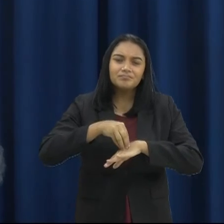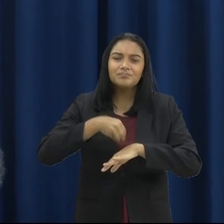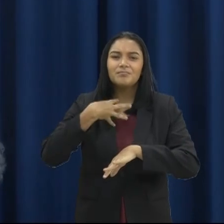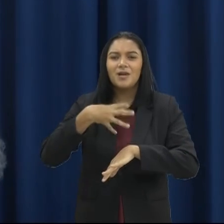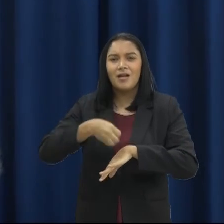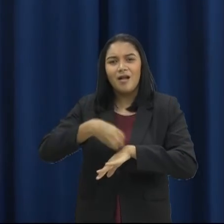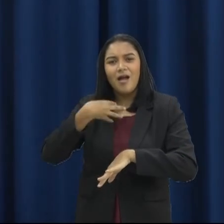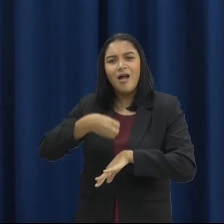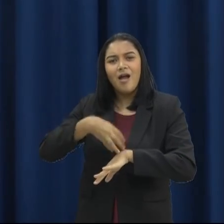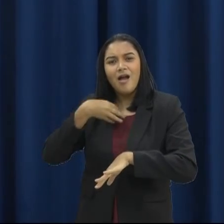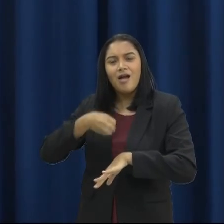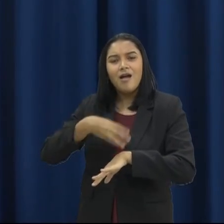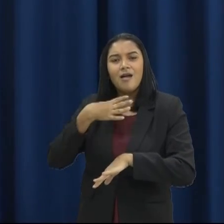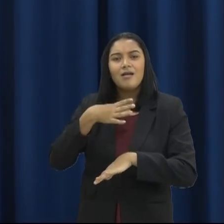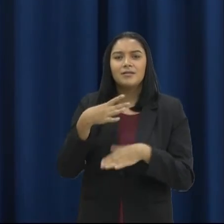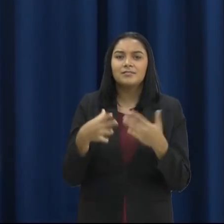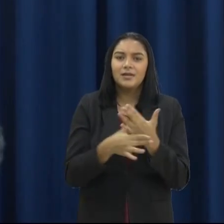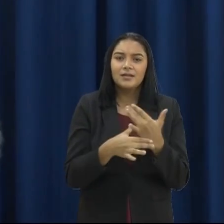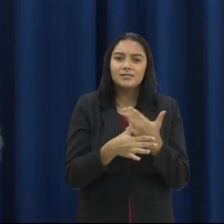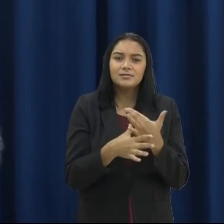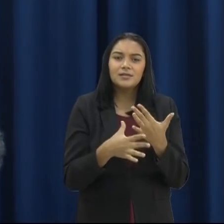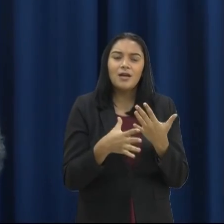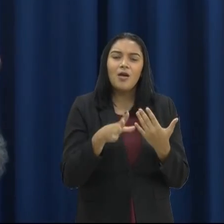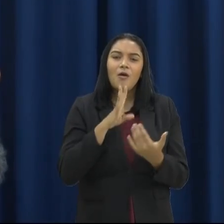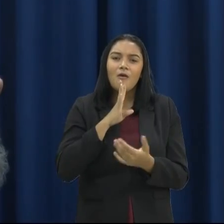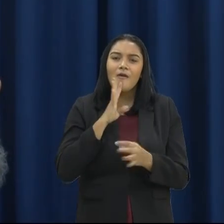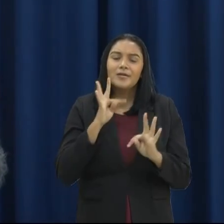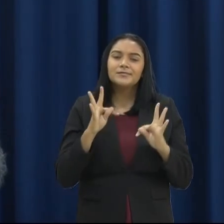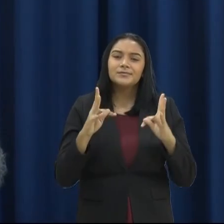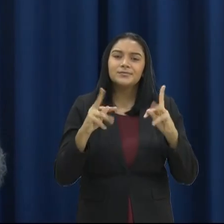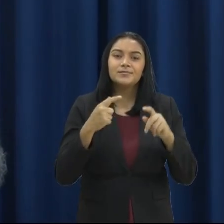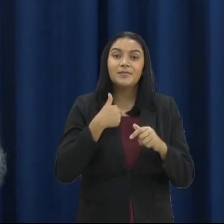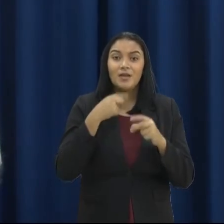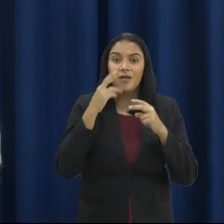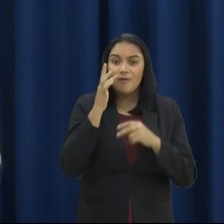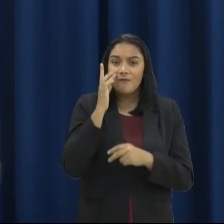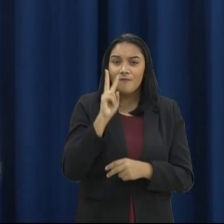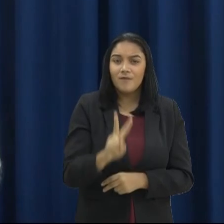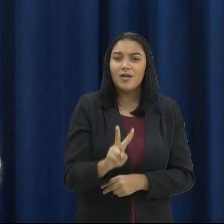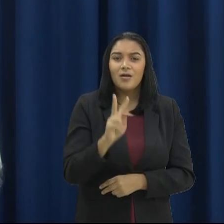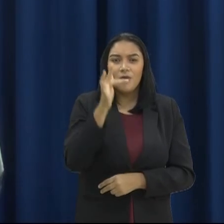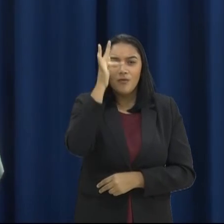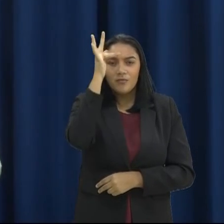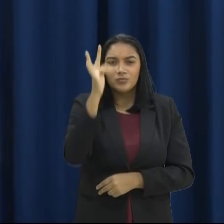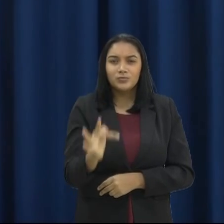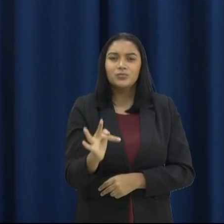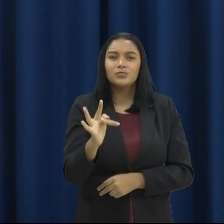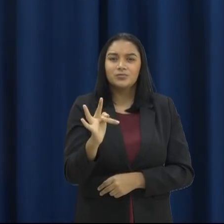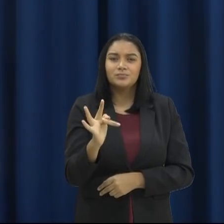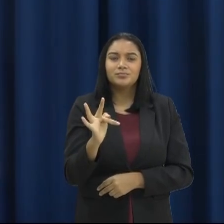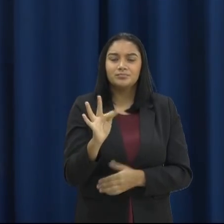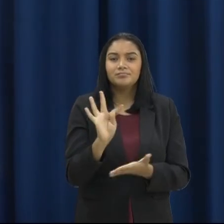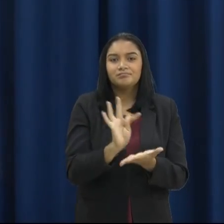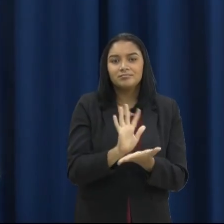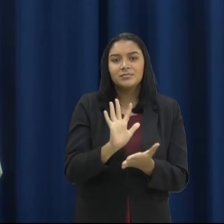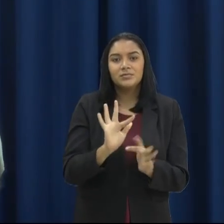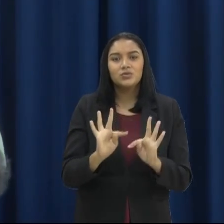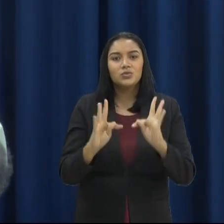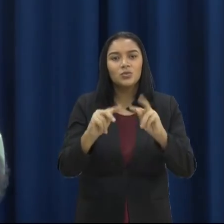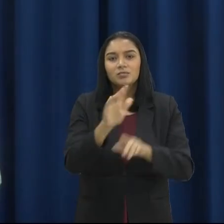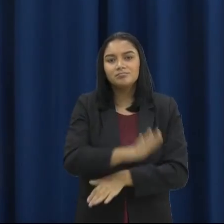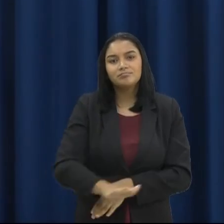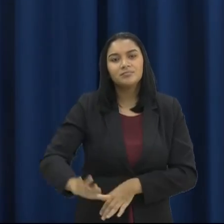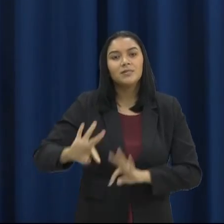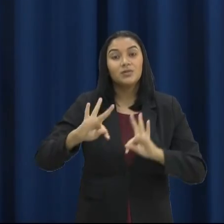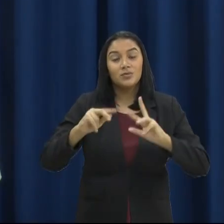eu quero colocar a serviço da cidade. Eu estou olhando para o futuro de Teresina, o futuro da nossa cidade, o futuro das nossas crianças, o futuro